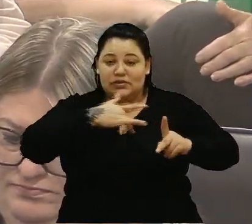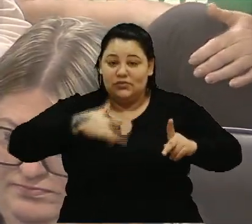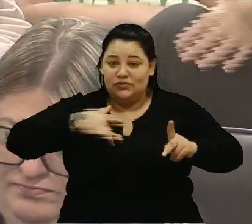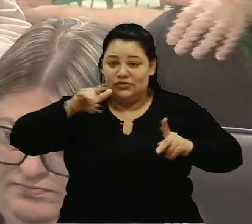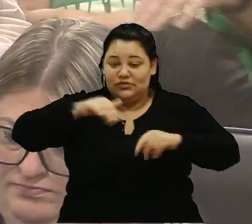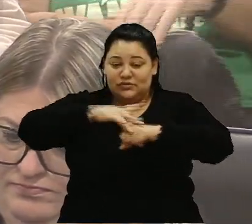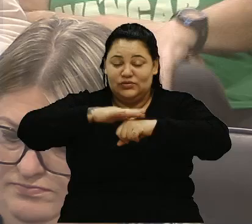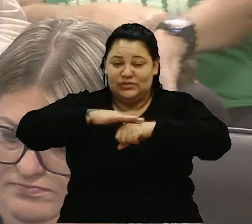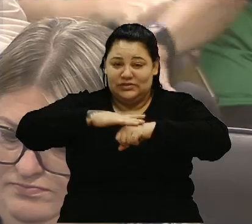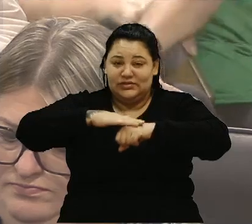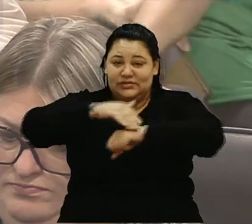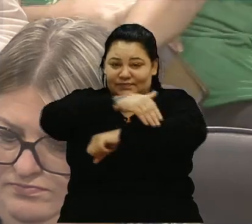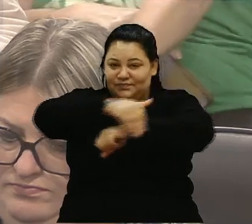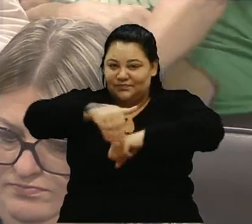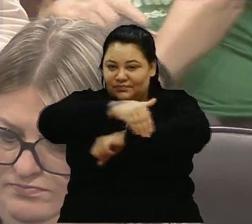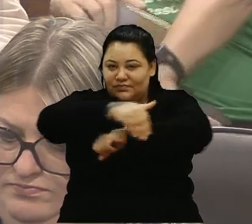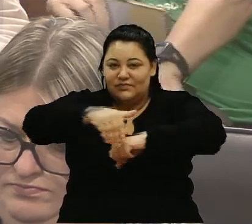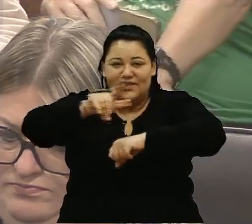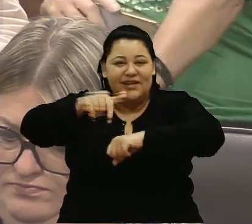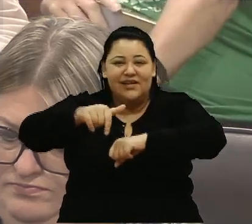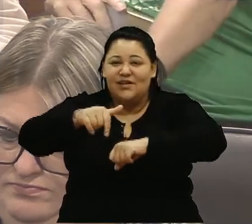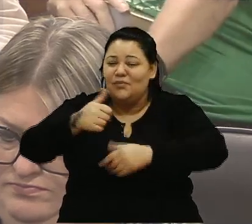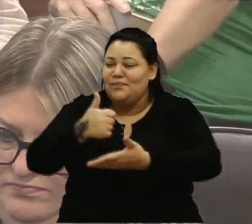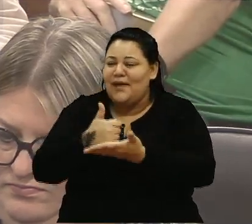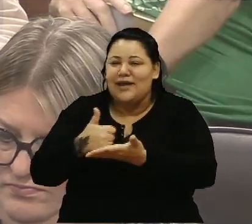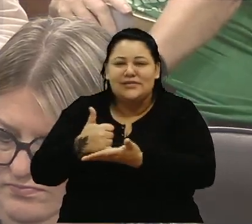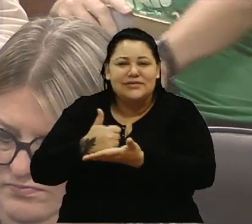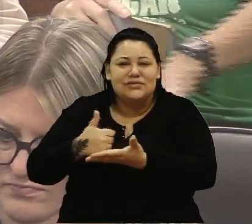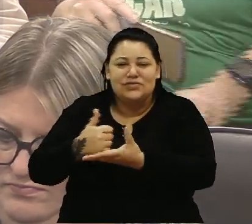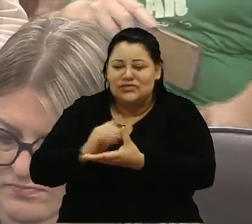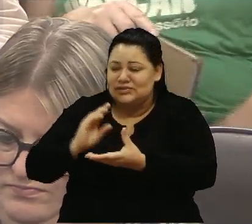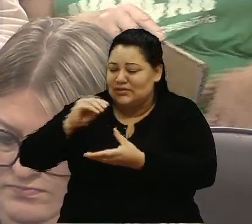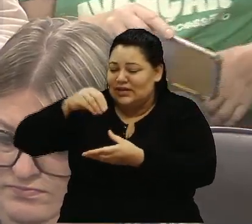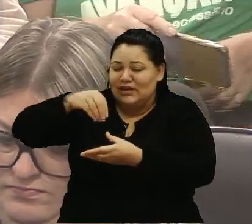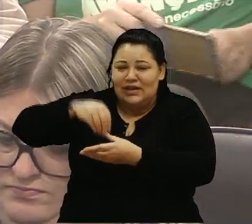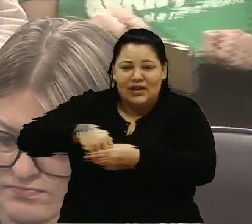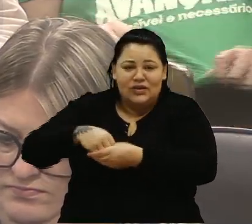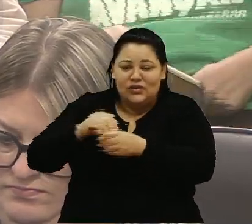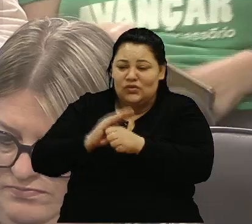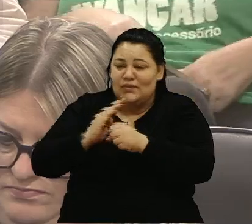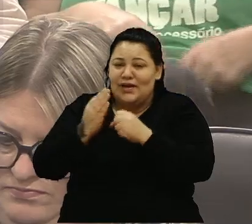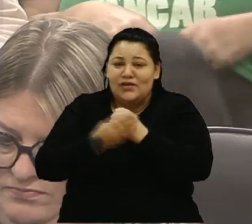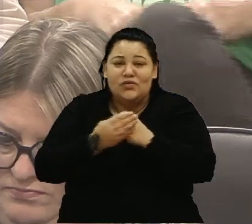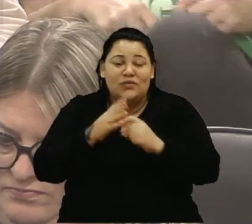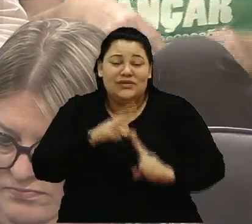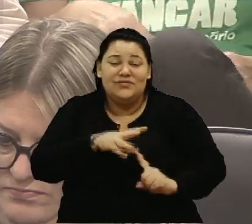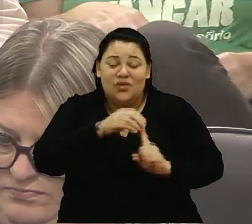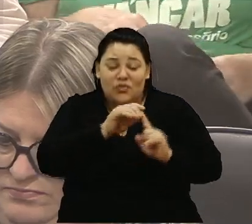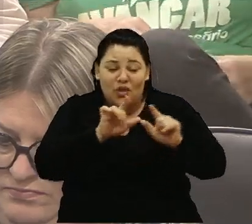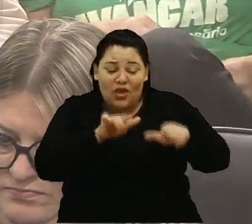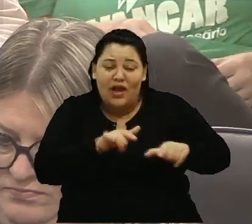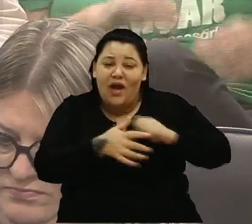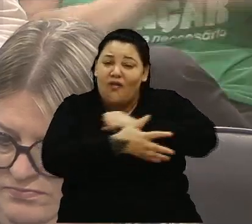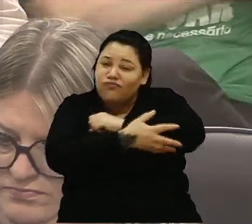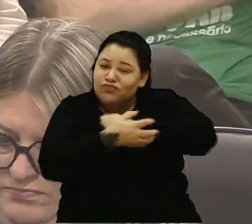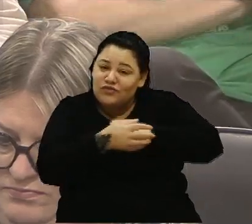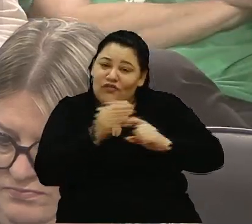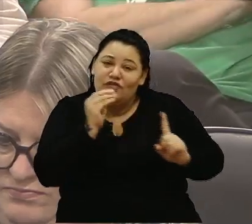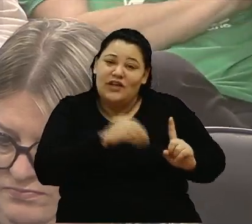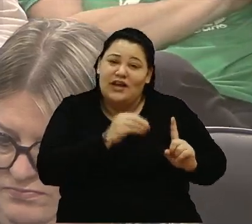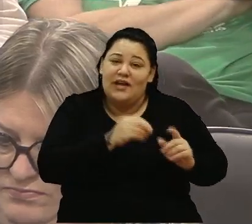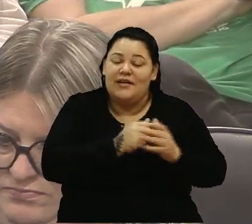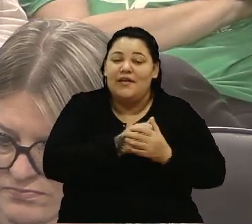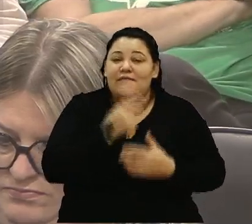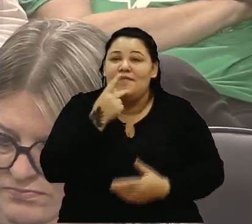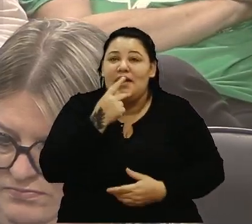eles são a base lá na ponta lá da saúde, lá no bairro, principalmente nos locais mais periféricos. É dizer para o seu João, para a dona Maria, que tem que